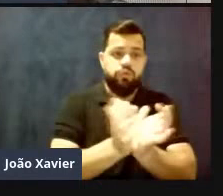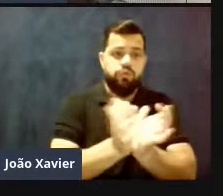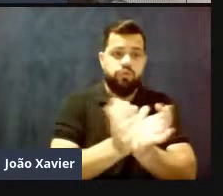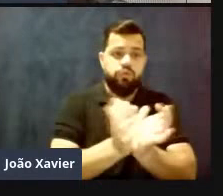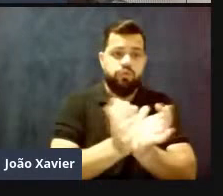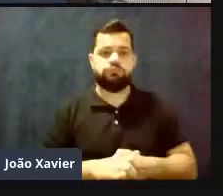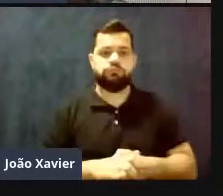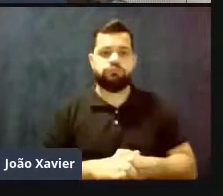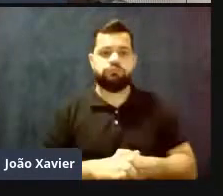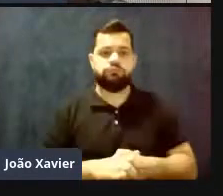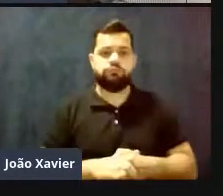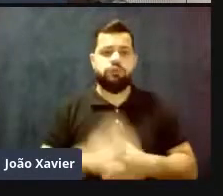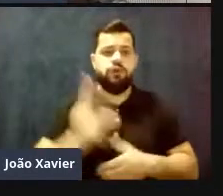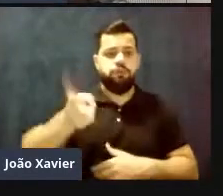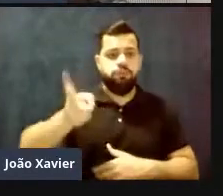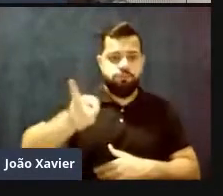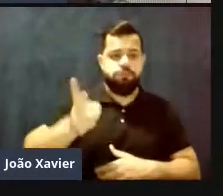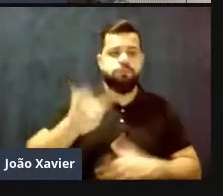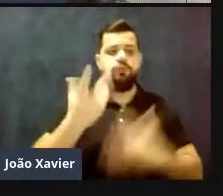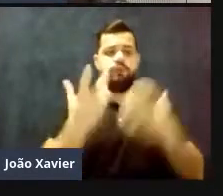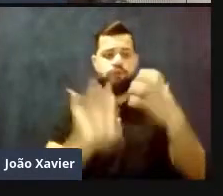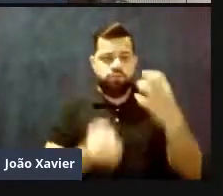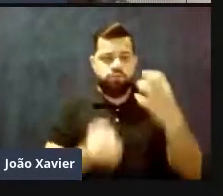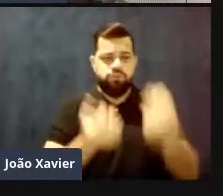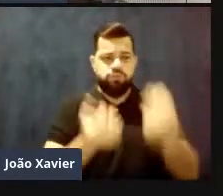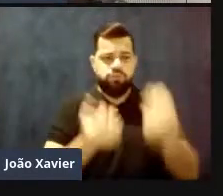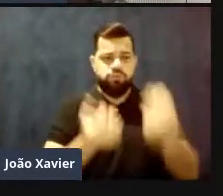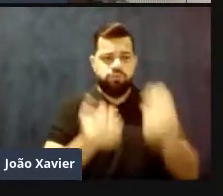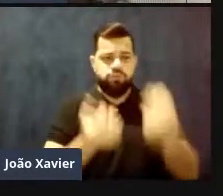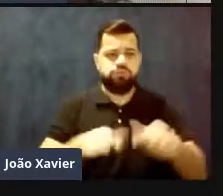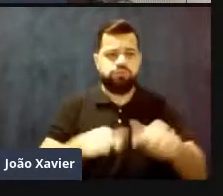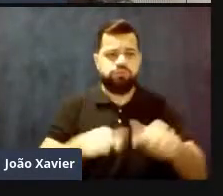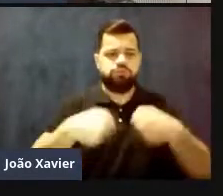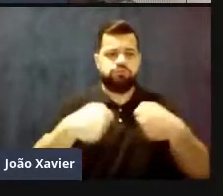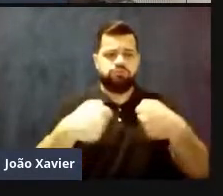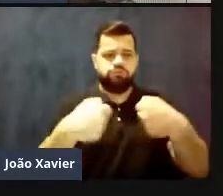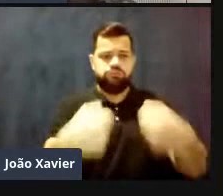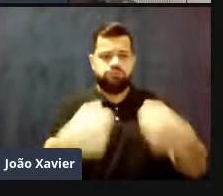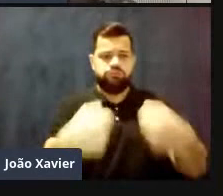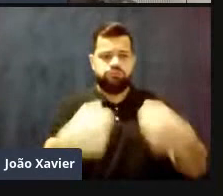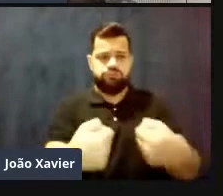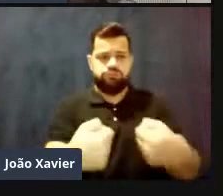leitos ativos de UTI. E isso, gente, é muita coisa, dá muito trabalho.